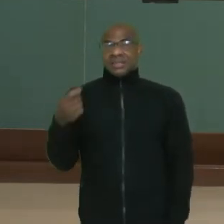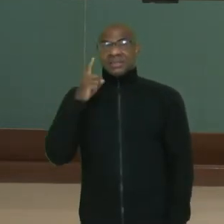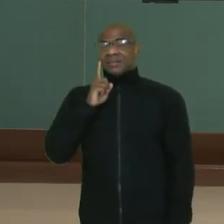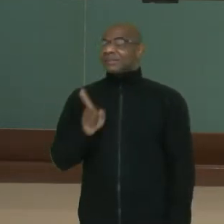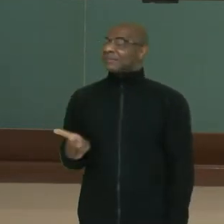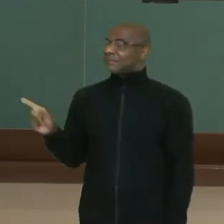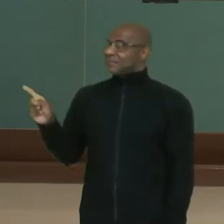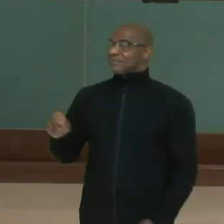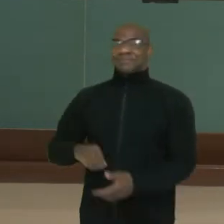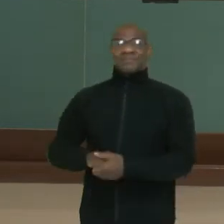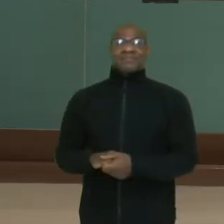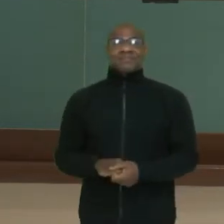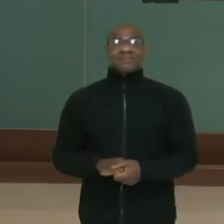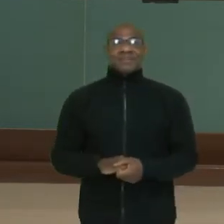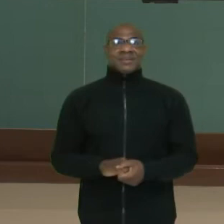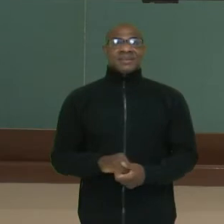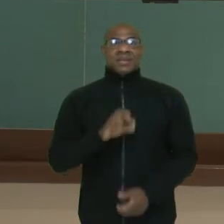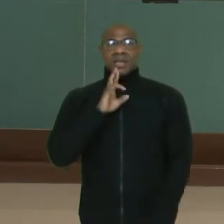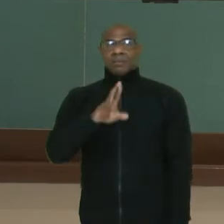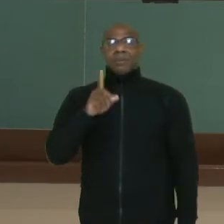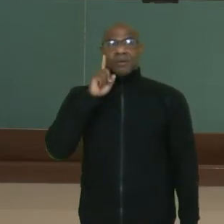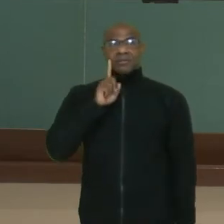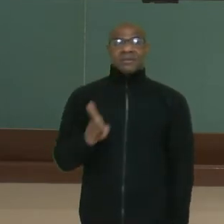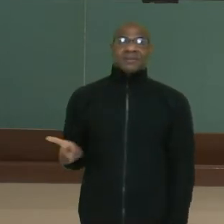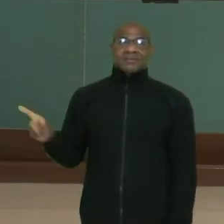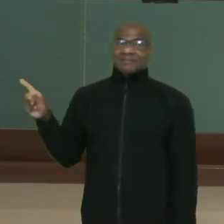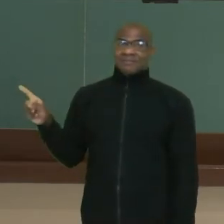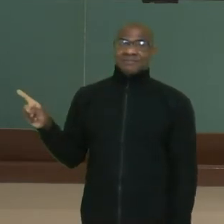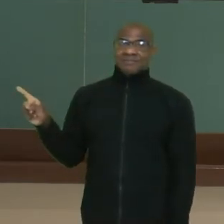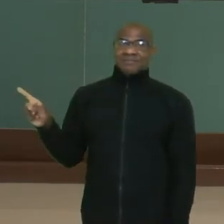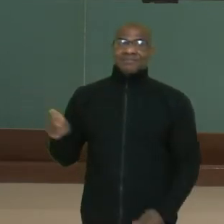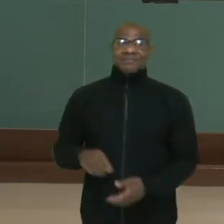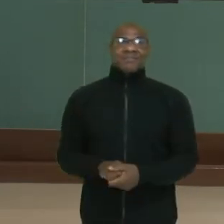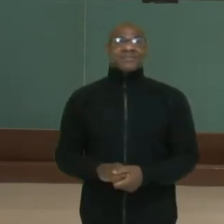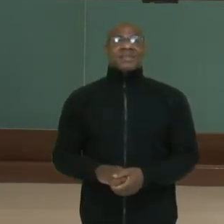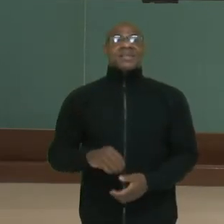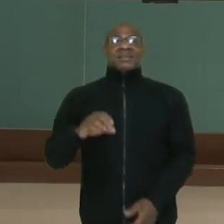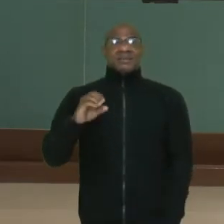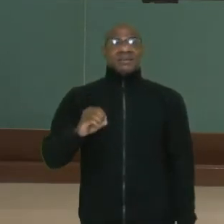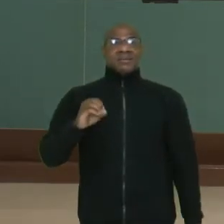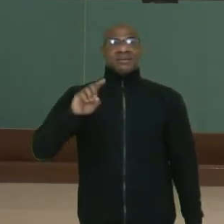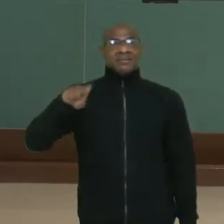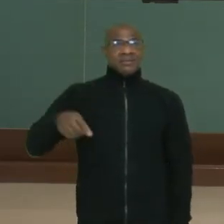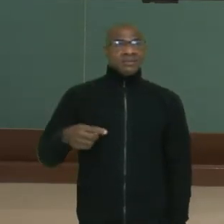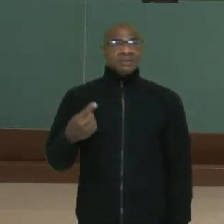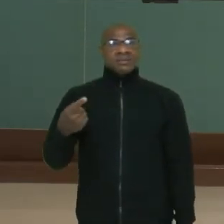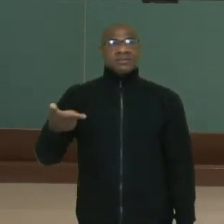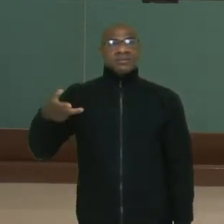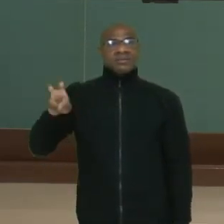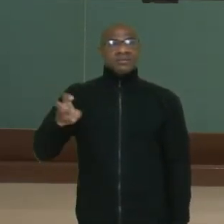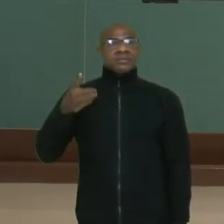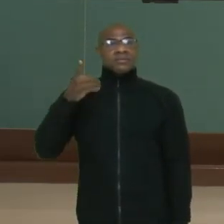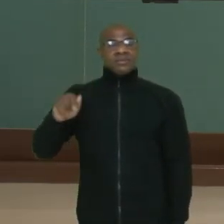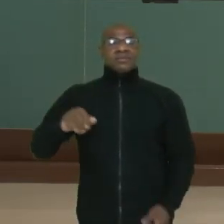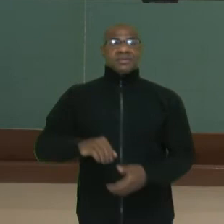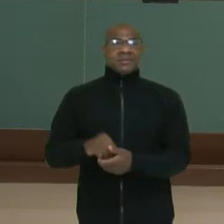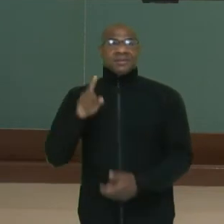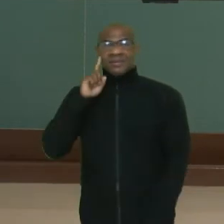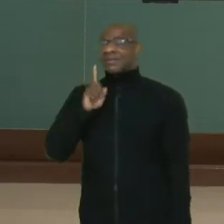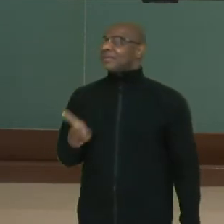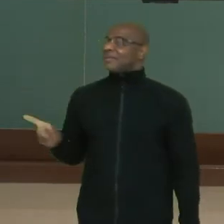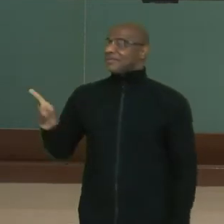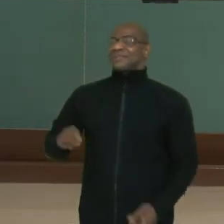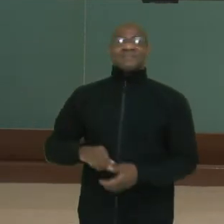0,0125 ao dia. Vai dar pequenininho? Vai, né? A informação que nós tínhamos era ao ano, a gente diminuiu de ano para